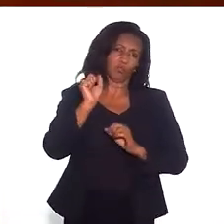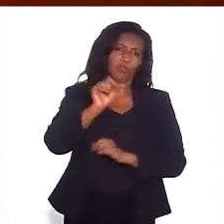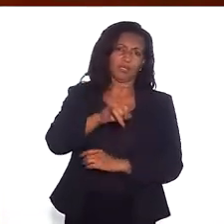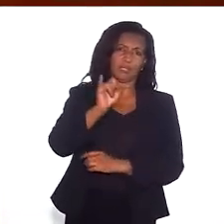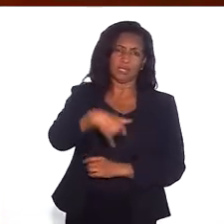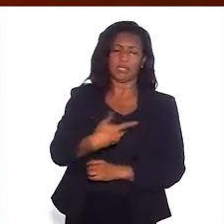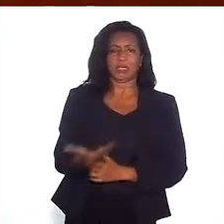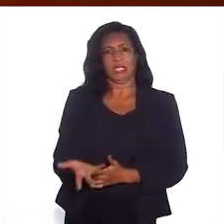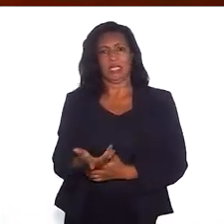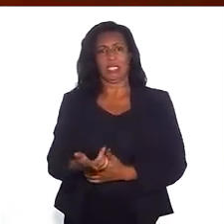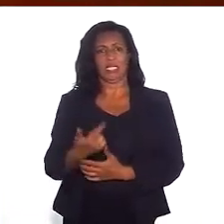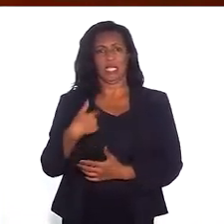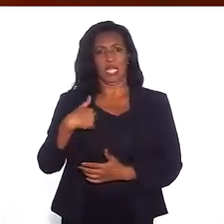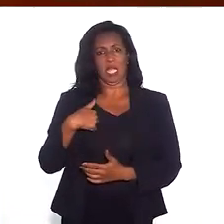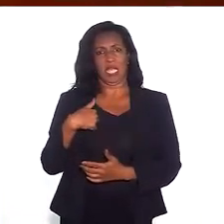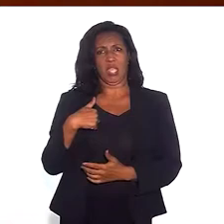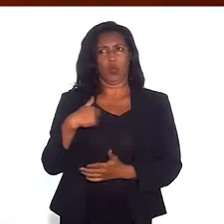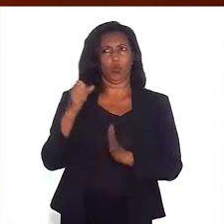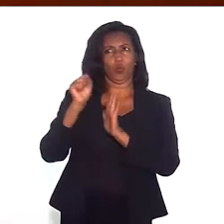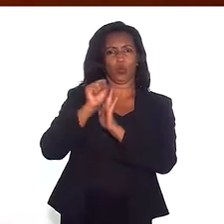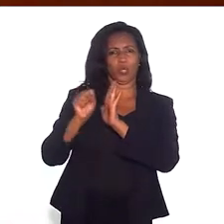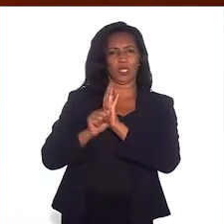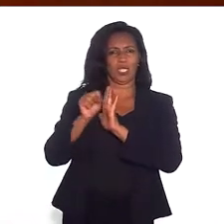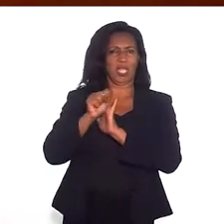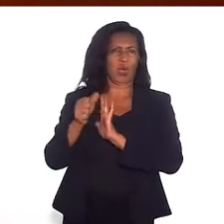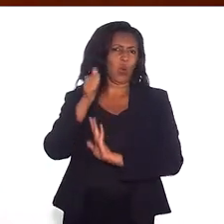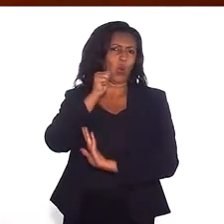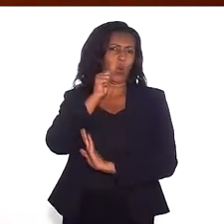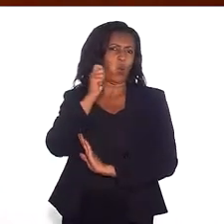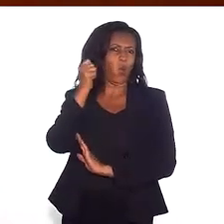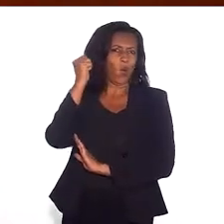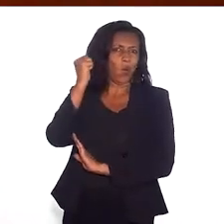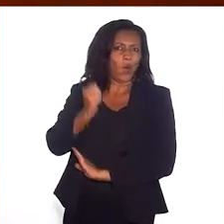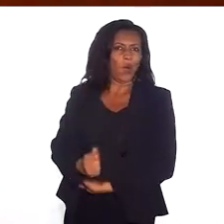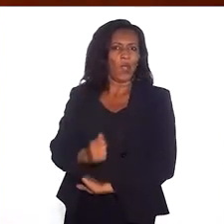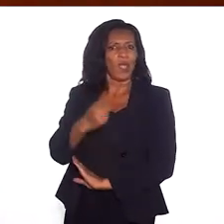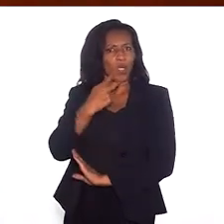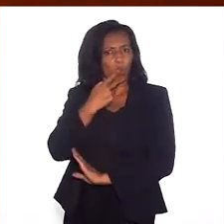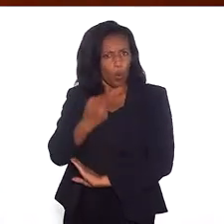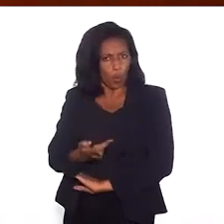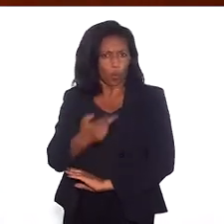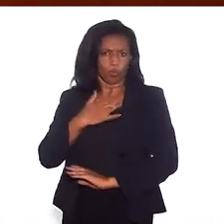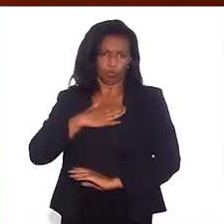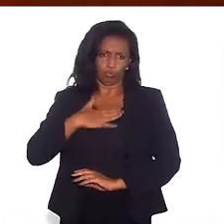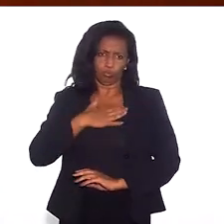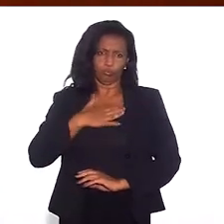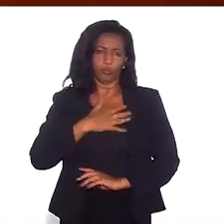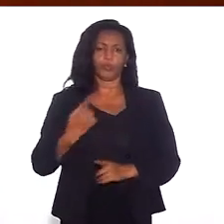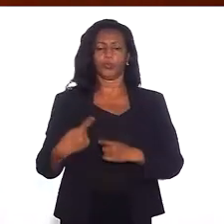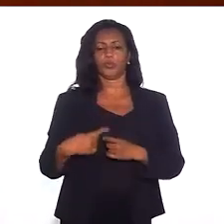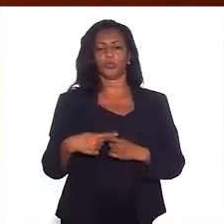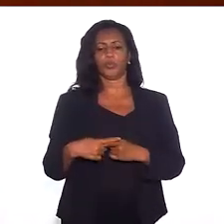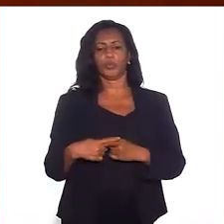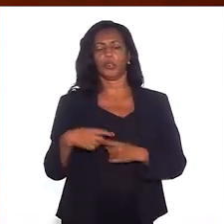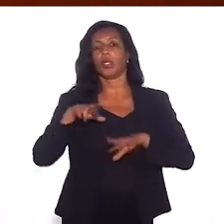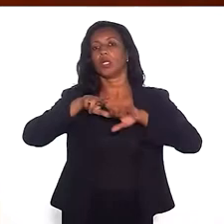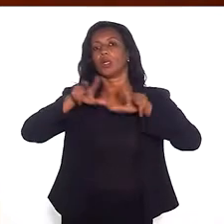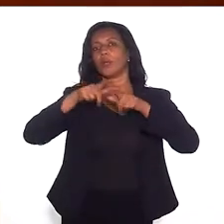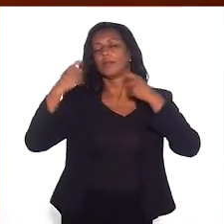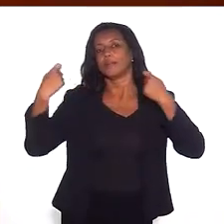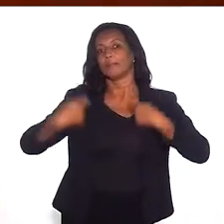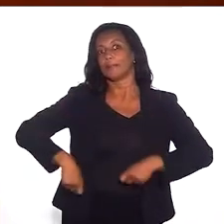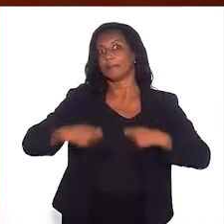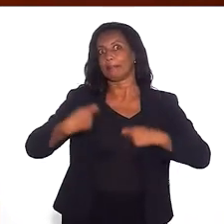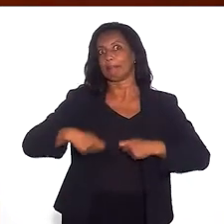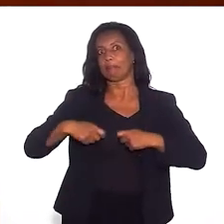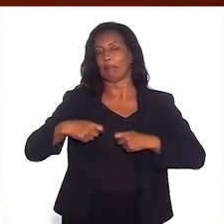perspectiva, os ecofeminismos, eu gosto sempre de ressaltar ele nessa pluralidade, porque não